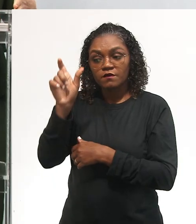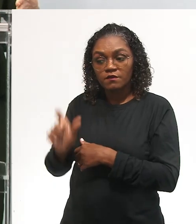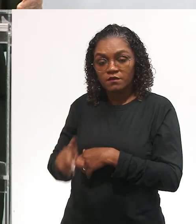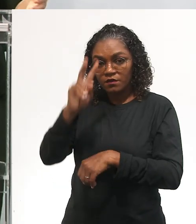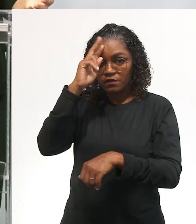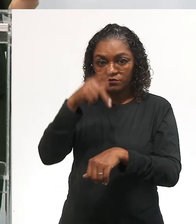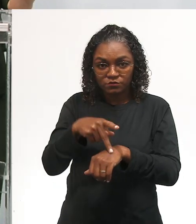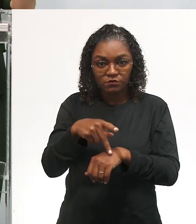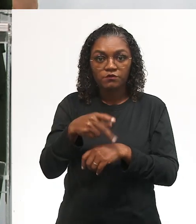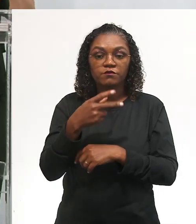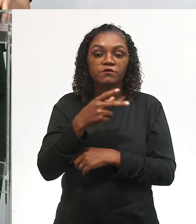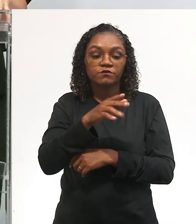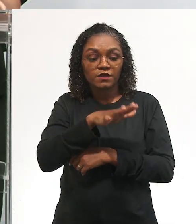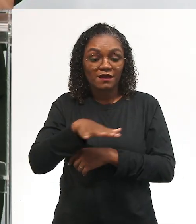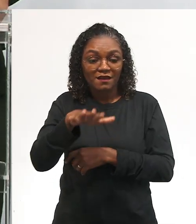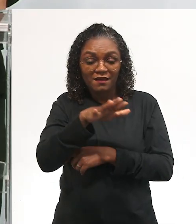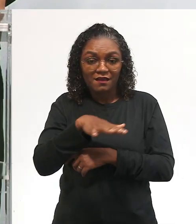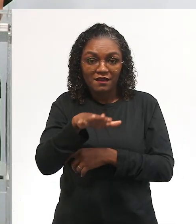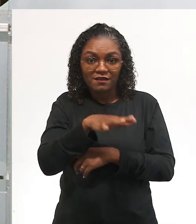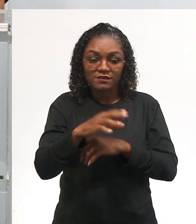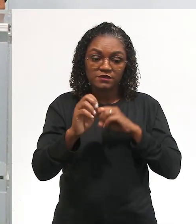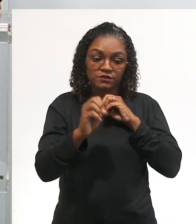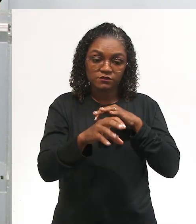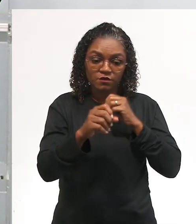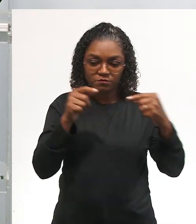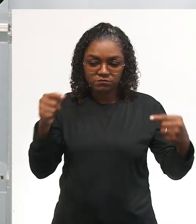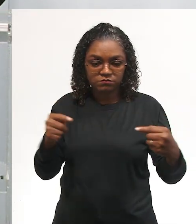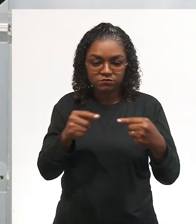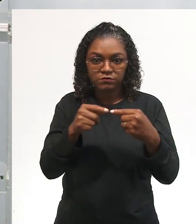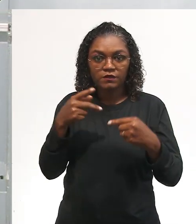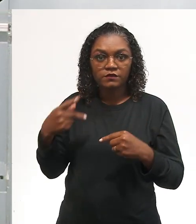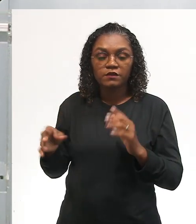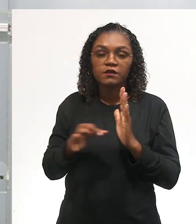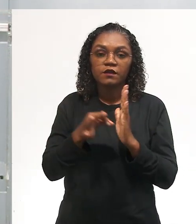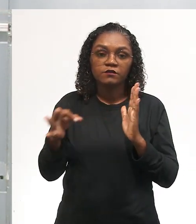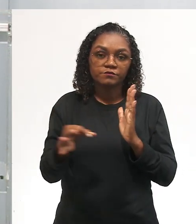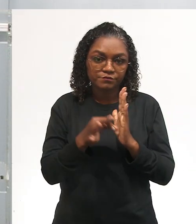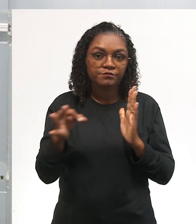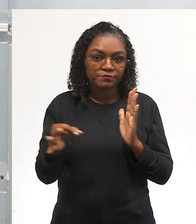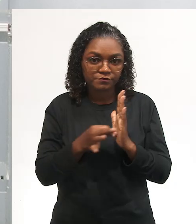de Saviani ela é verticalizada no âmbito da escola